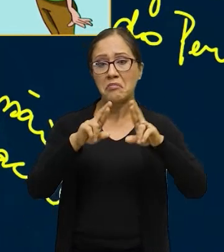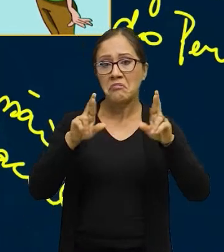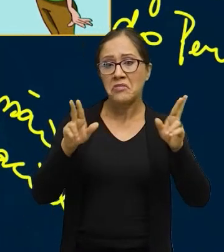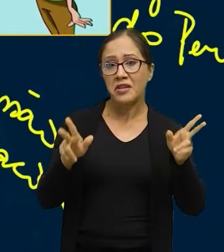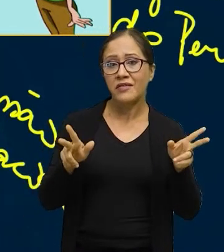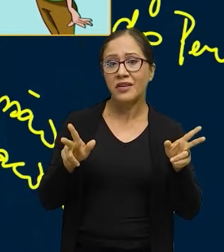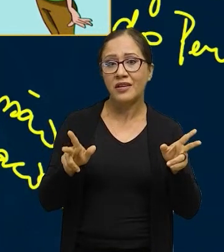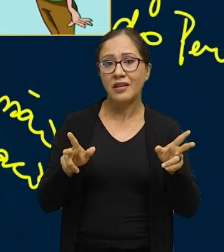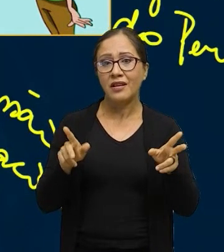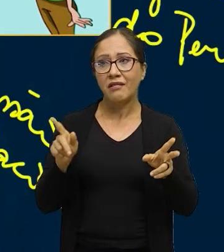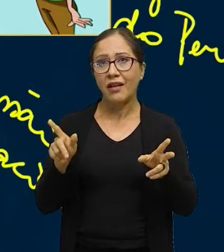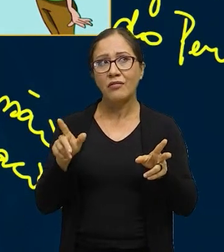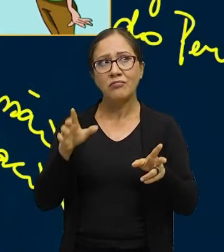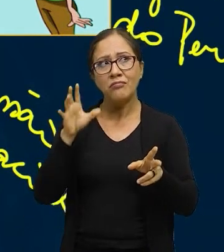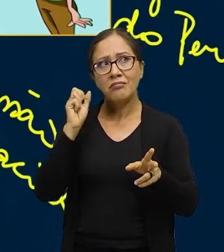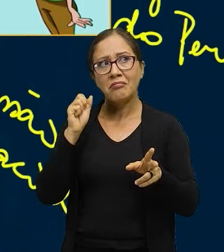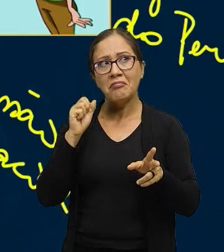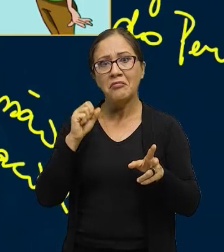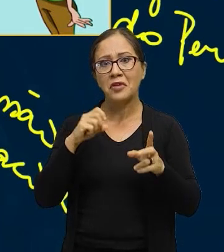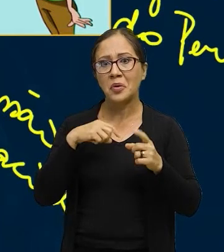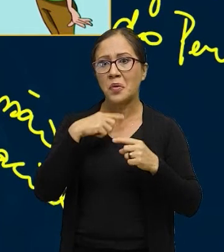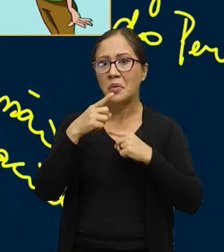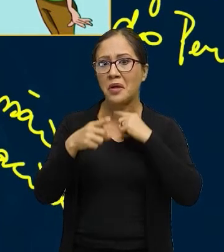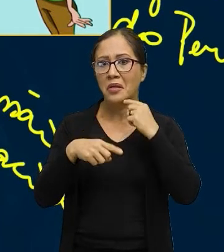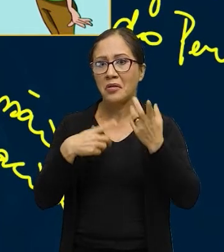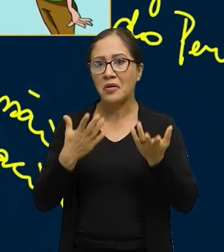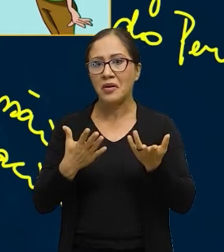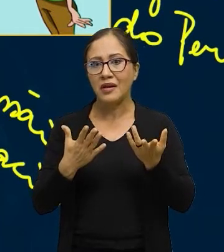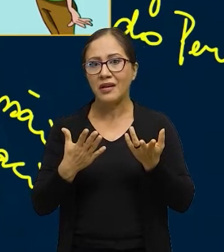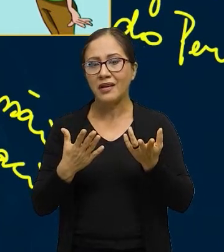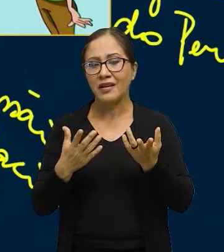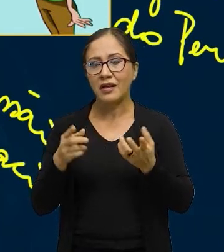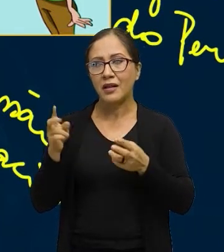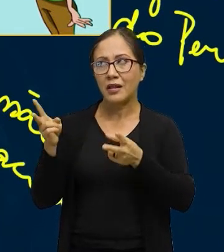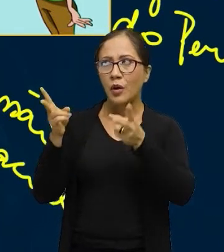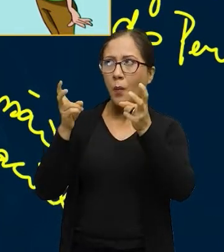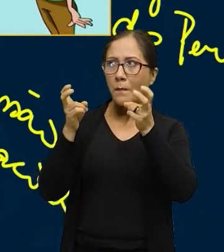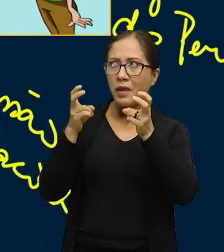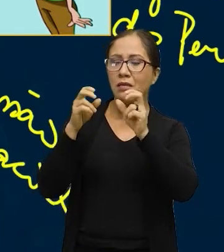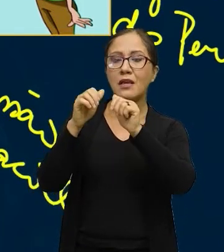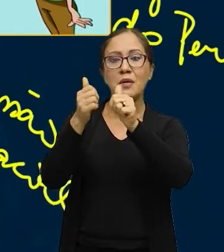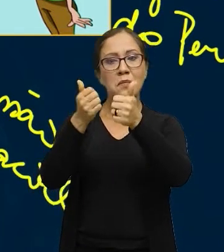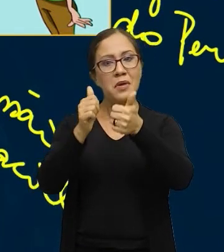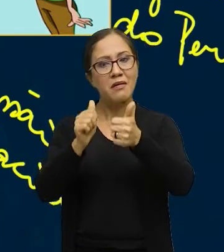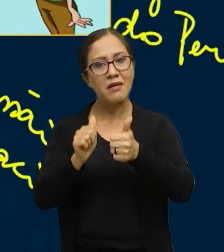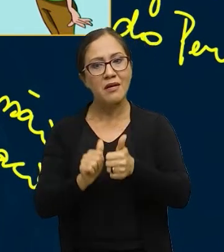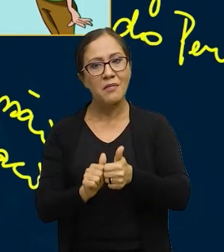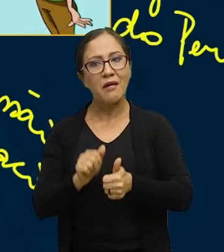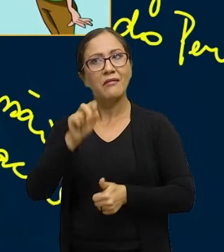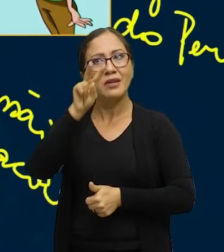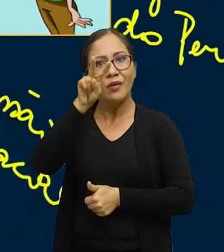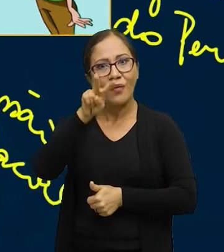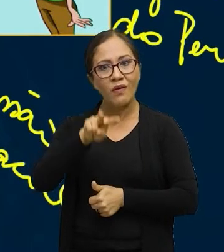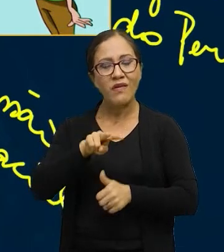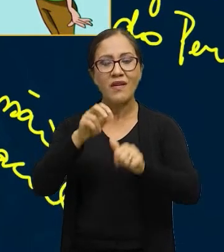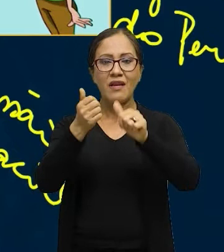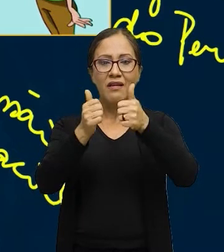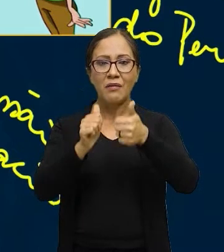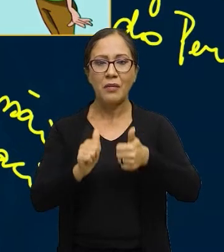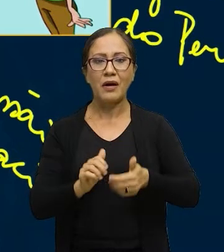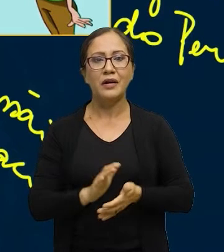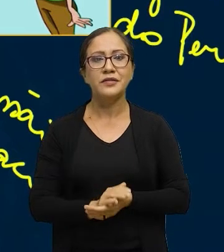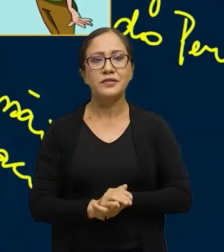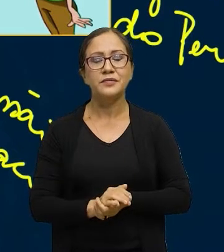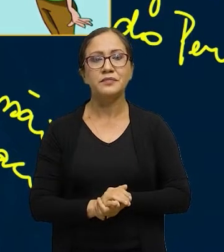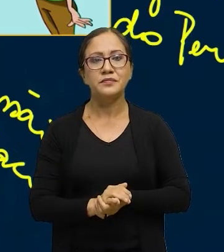quando ele ouviu, ficou na dúvida. Fiz a leitura do quadro, da imagem, e aí eu passo para cá,